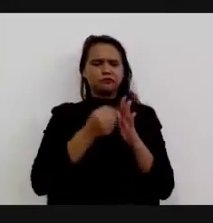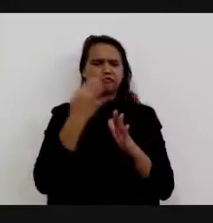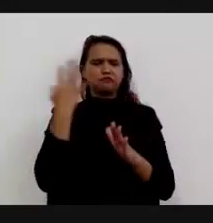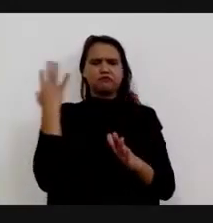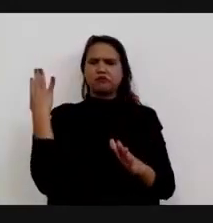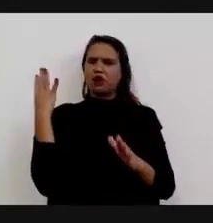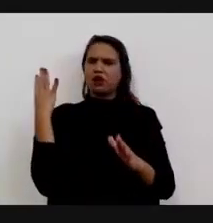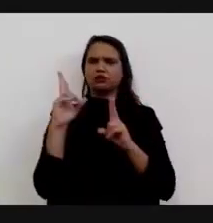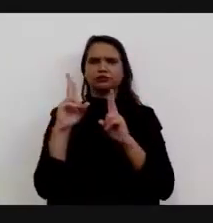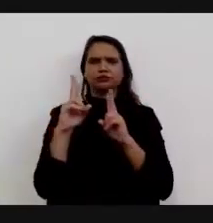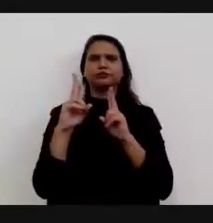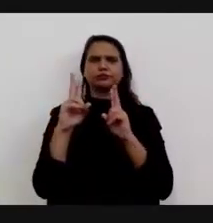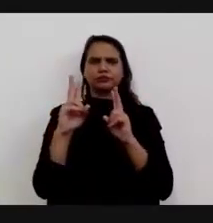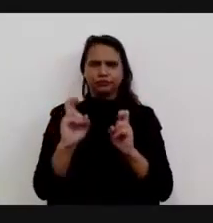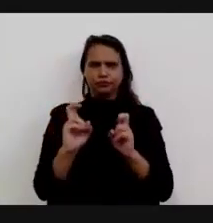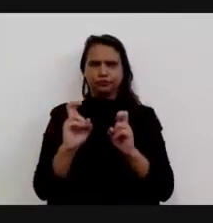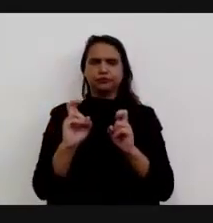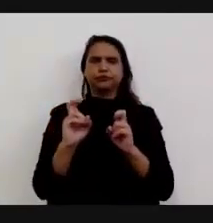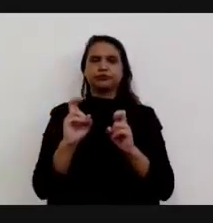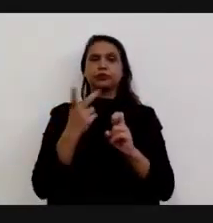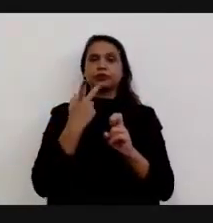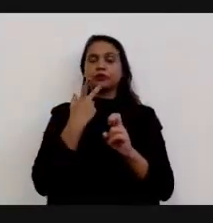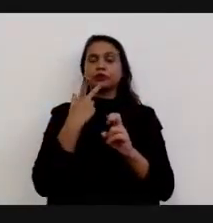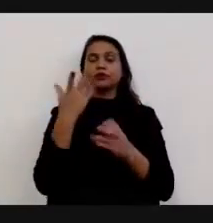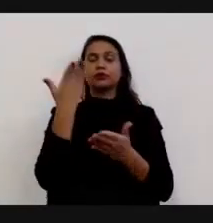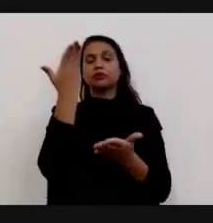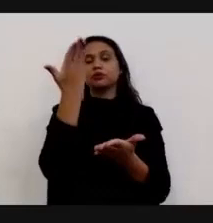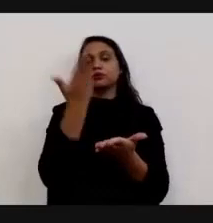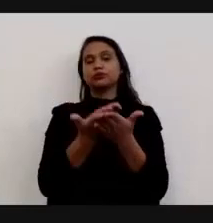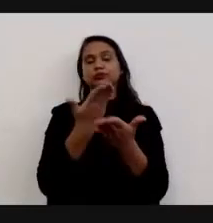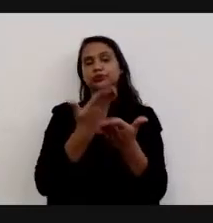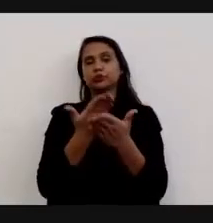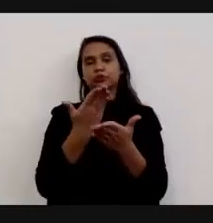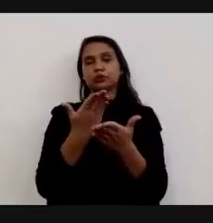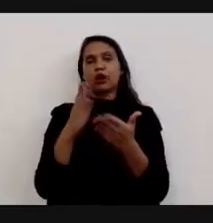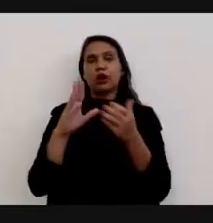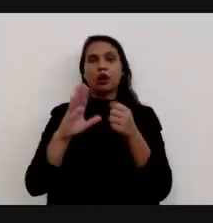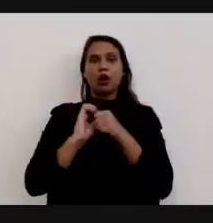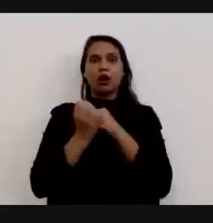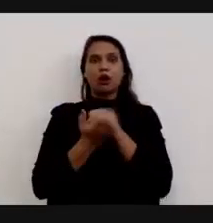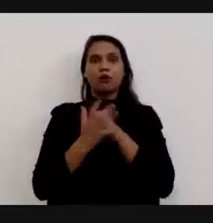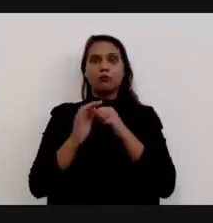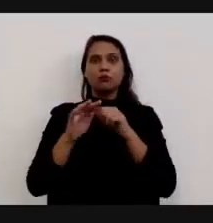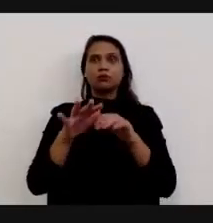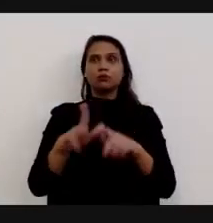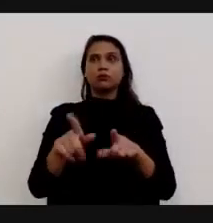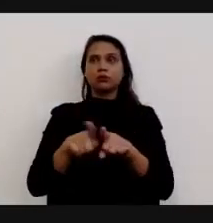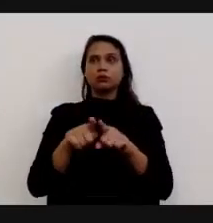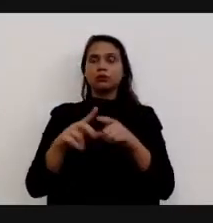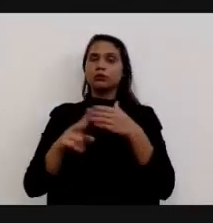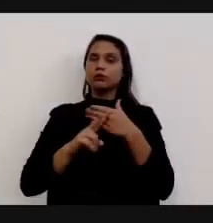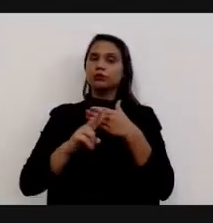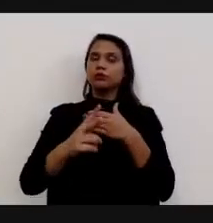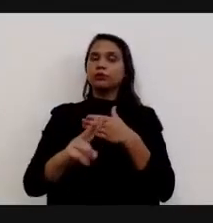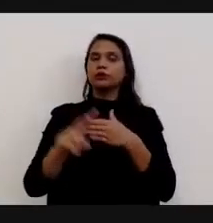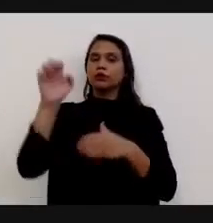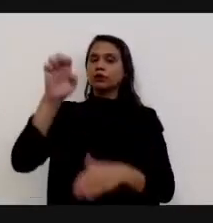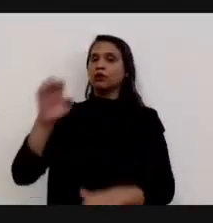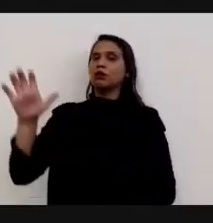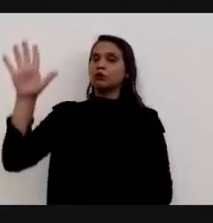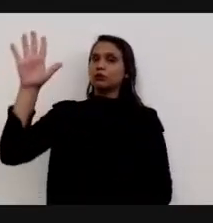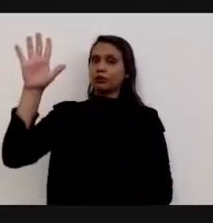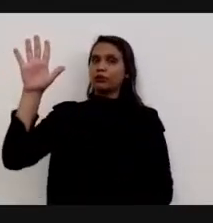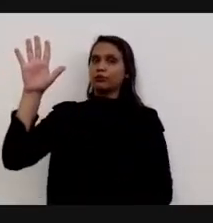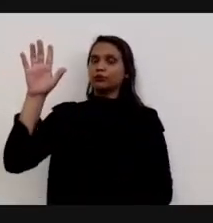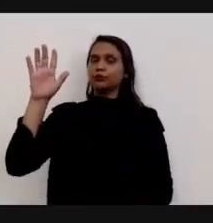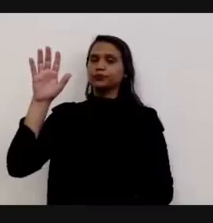empregada etnografia digital para estudar a pandemia e os seus efeitos na população europeia. Estímulo ao engajamento individual, porque